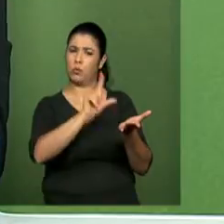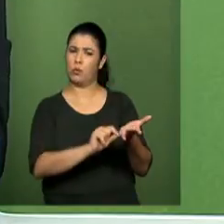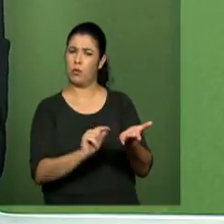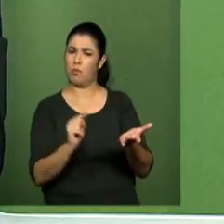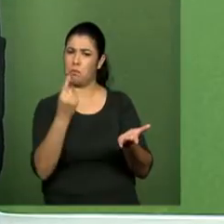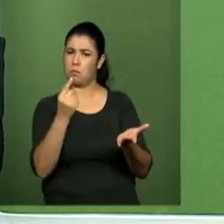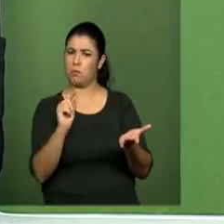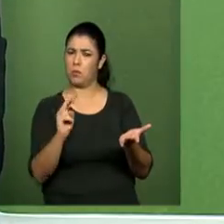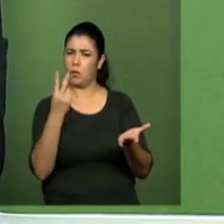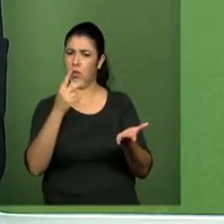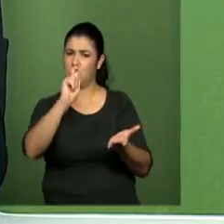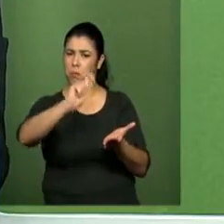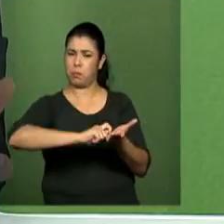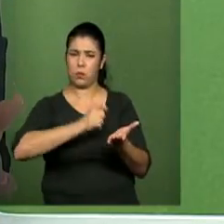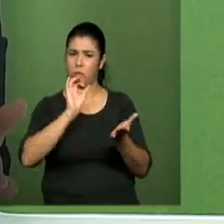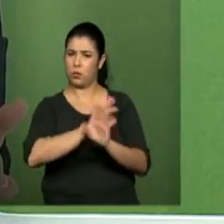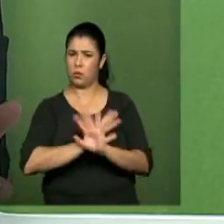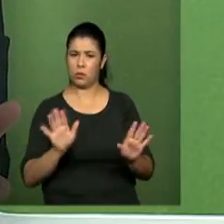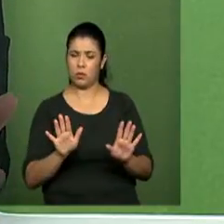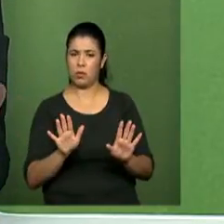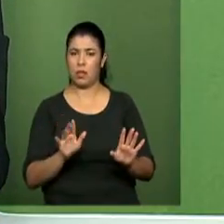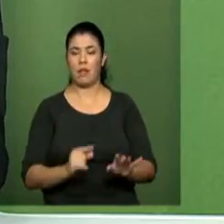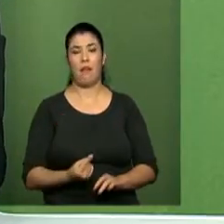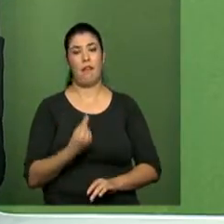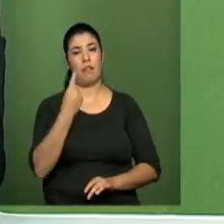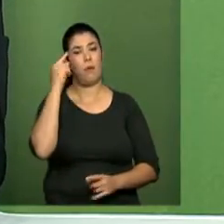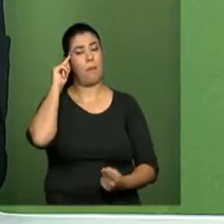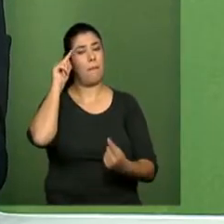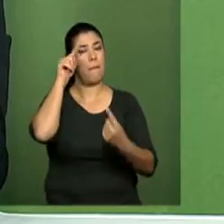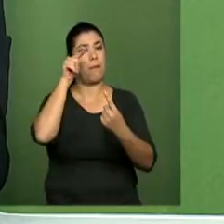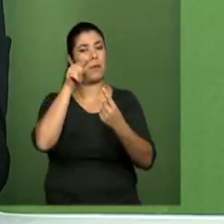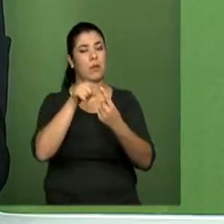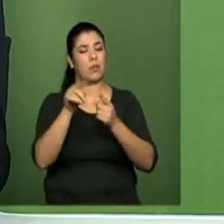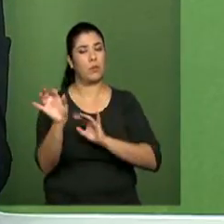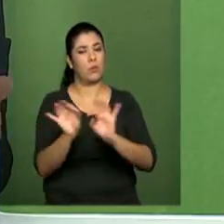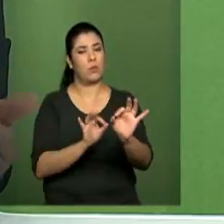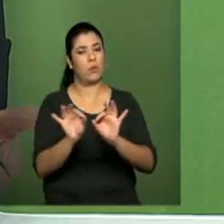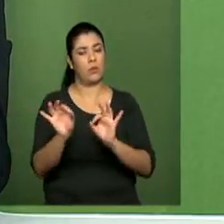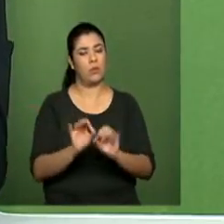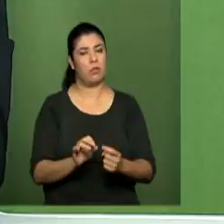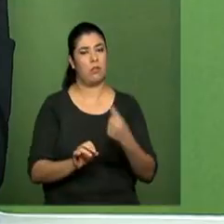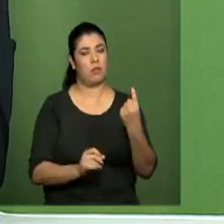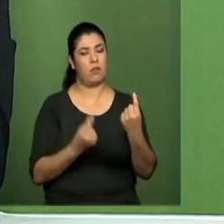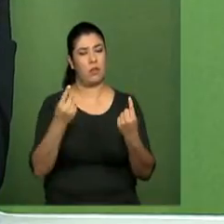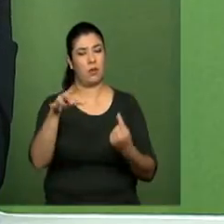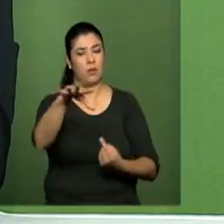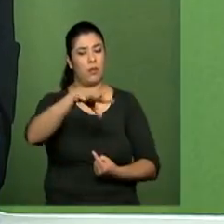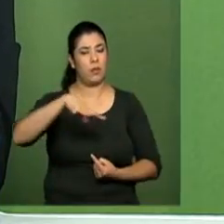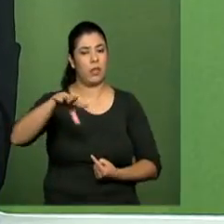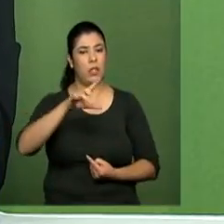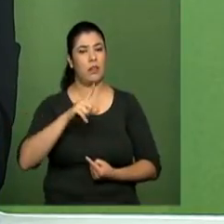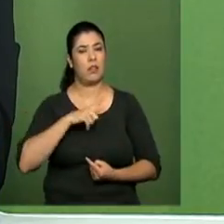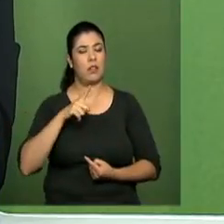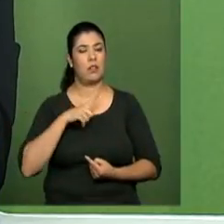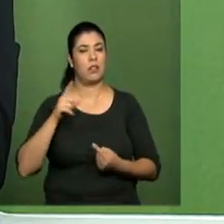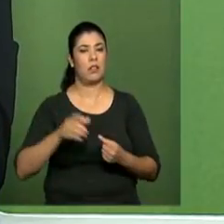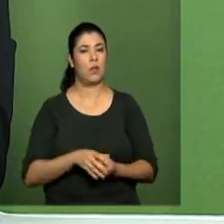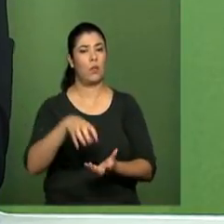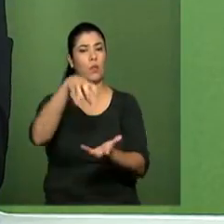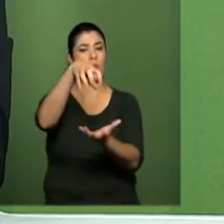esta tarefa é a primeira tarefa de organizar em cada uma das áreas um núcleo do bem mais